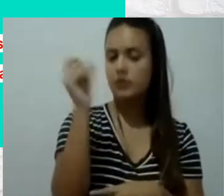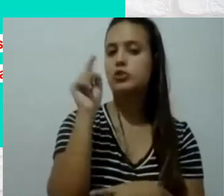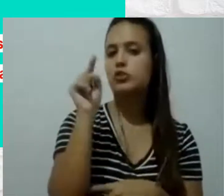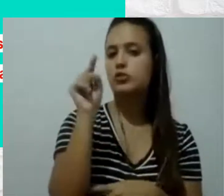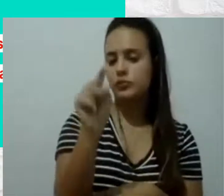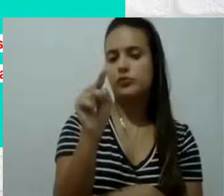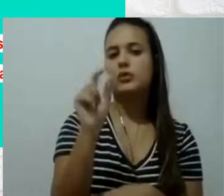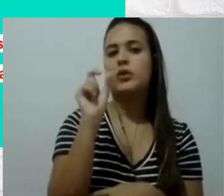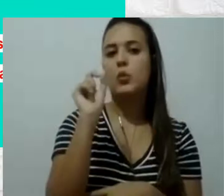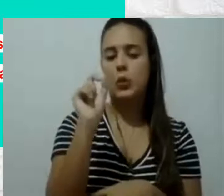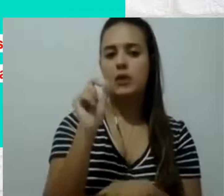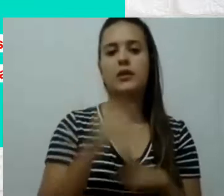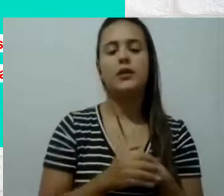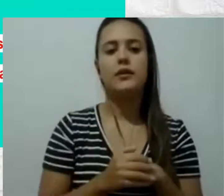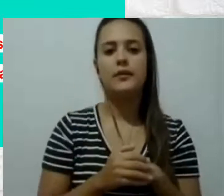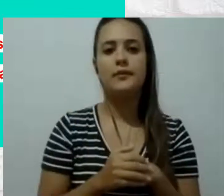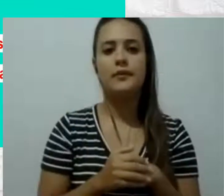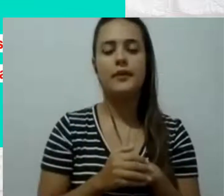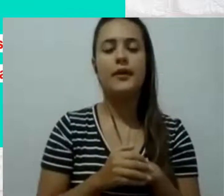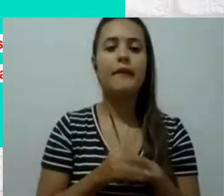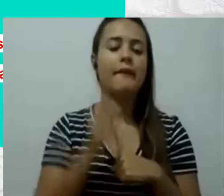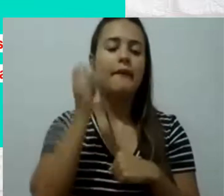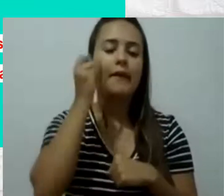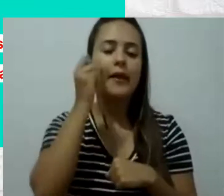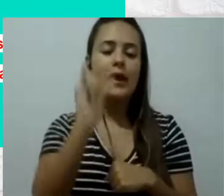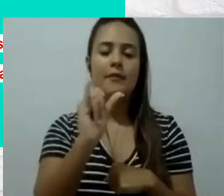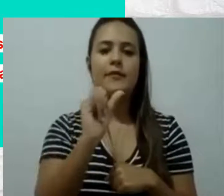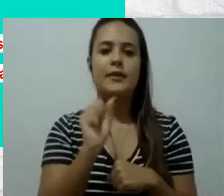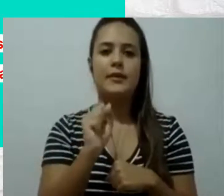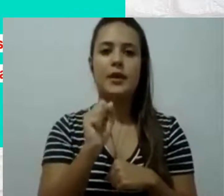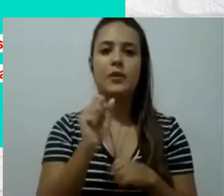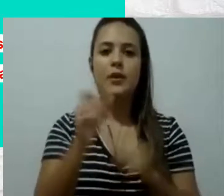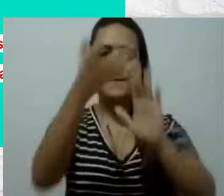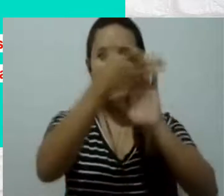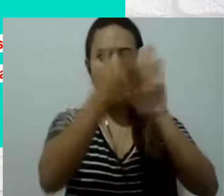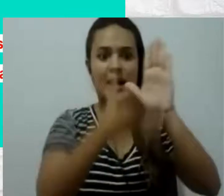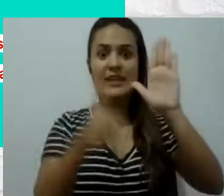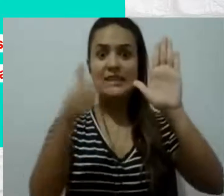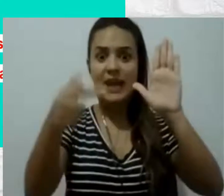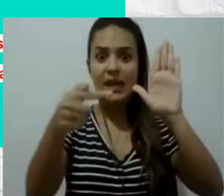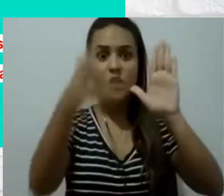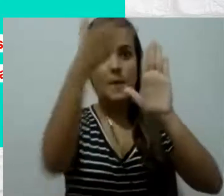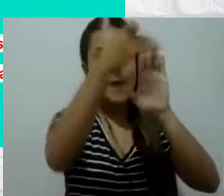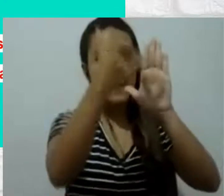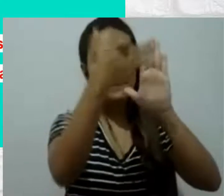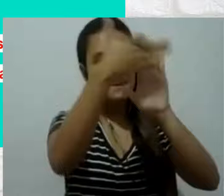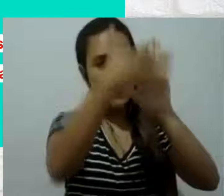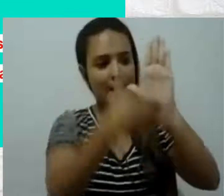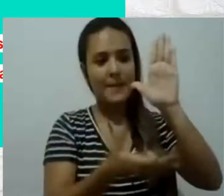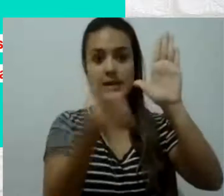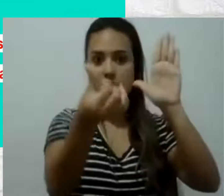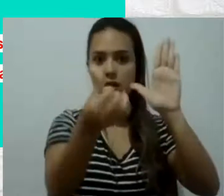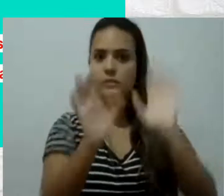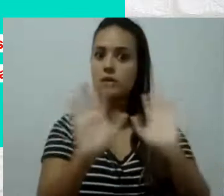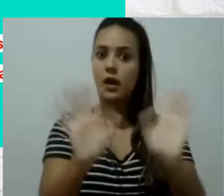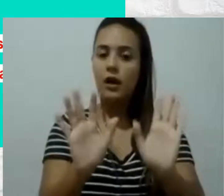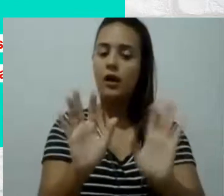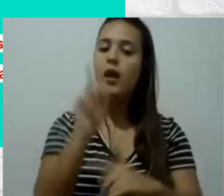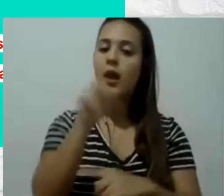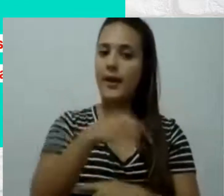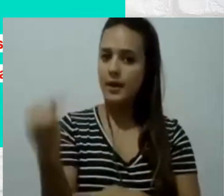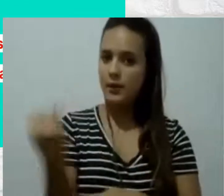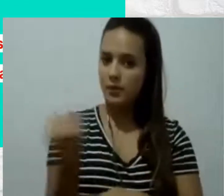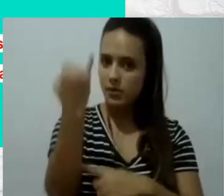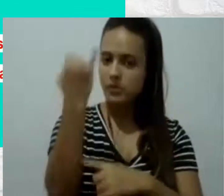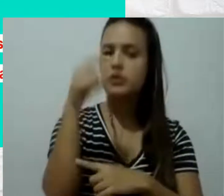Mas é importante que você não faça algo com 7 parágrafos, 6. É